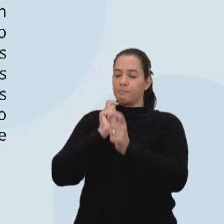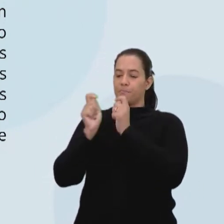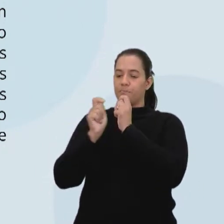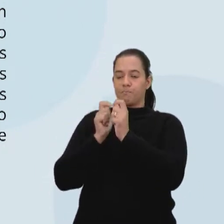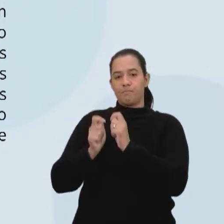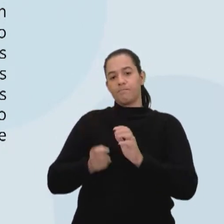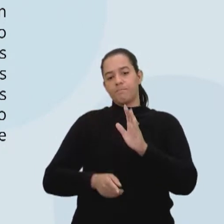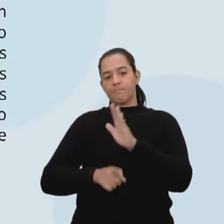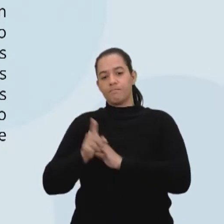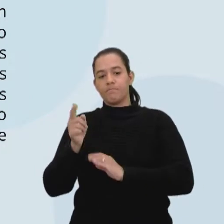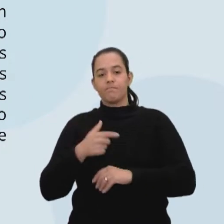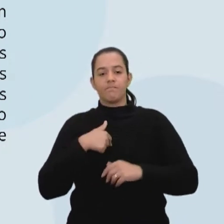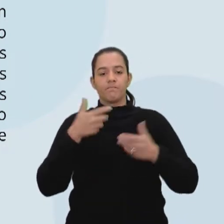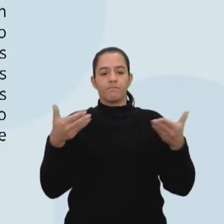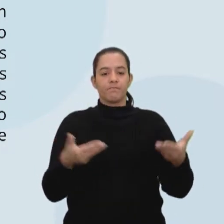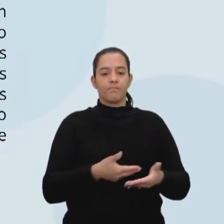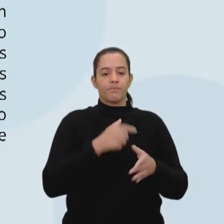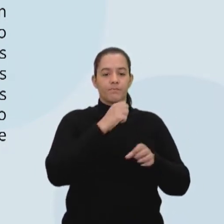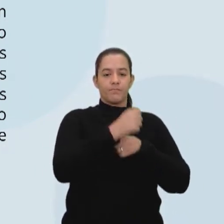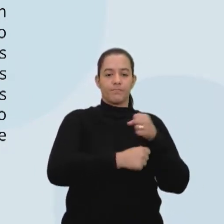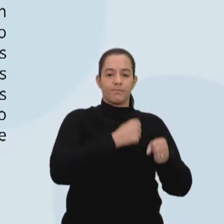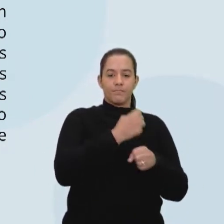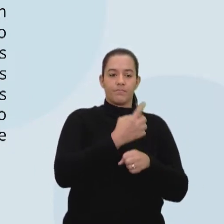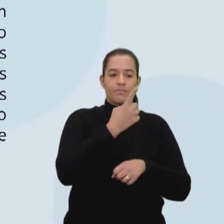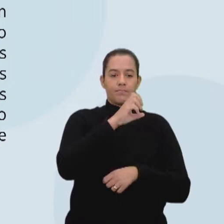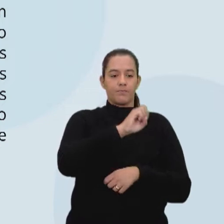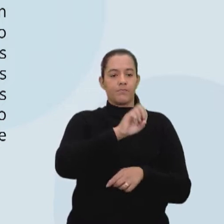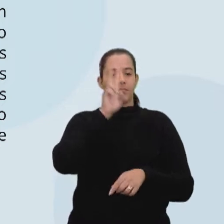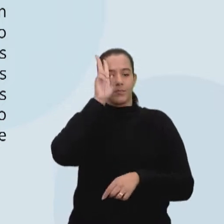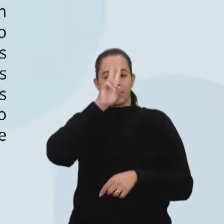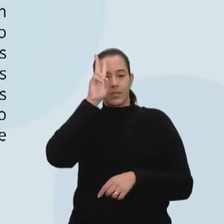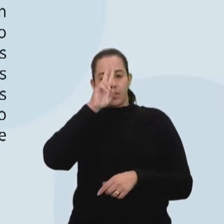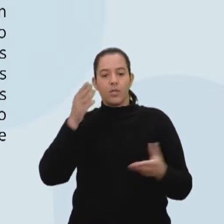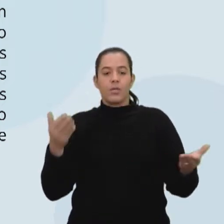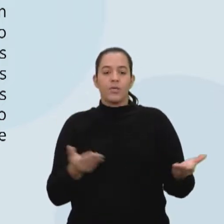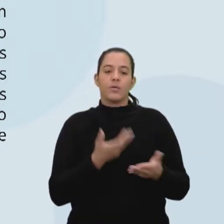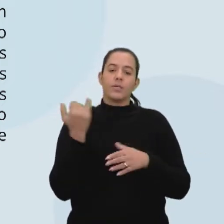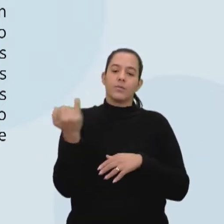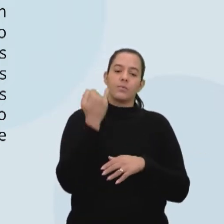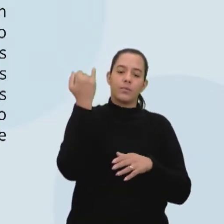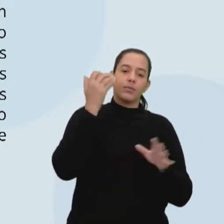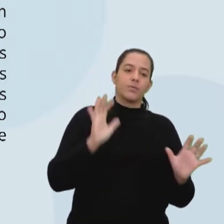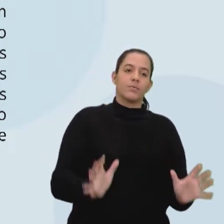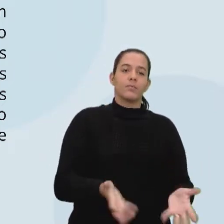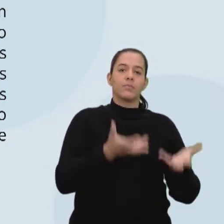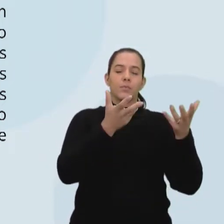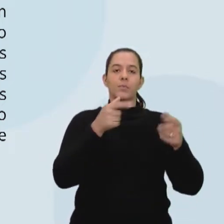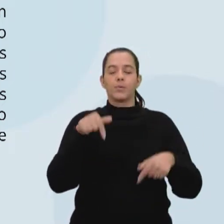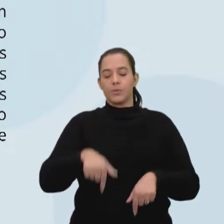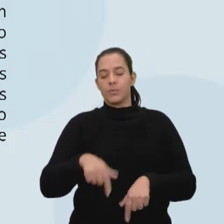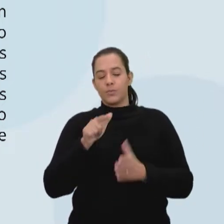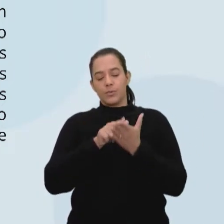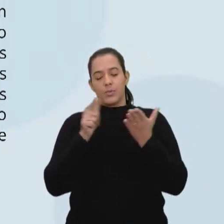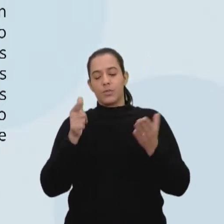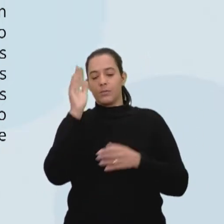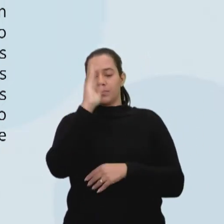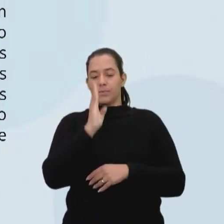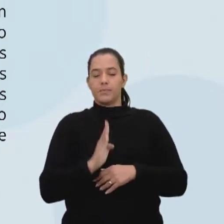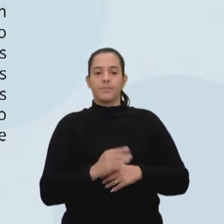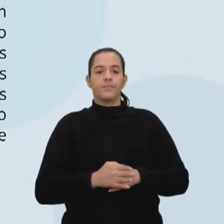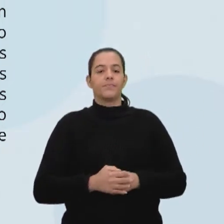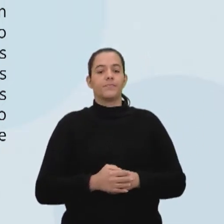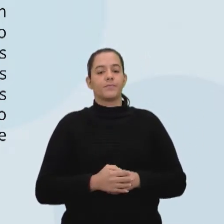das Periferias acaba de completar 10 anos de história. Qual a importância de iniciativas como essa para o jornalismo brasileiro? A Agência Mural é uma